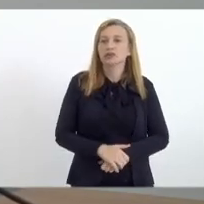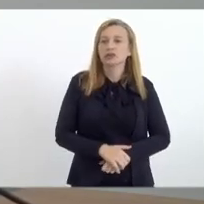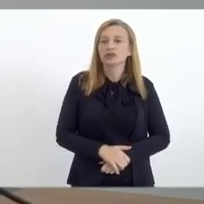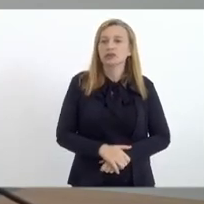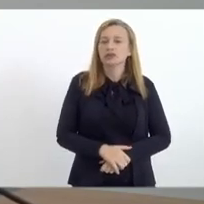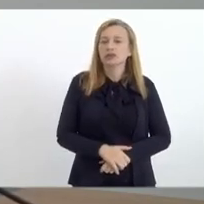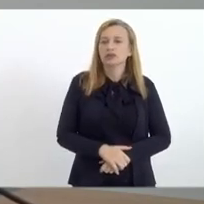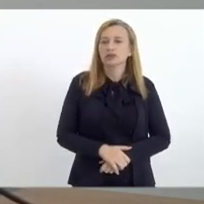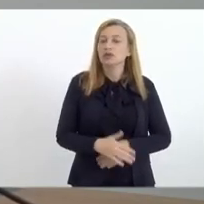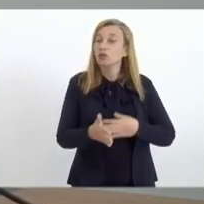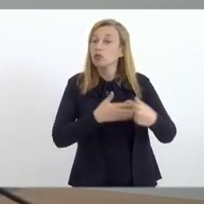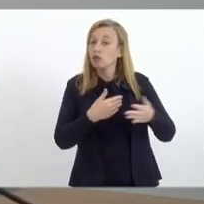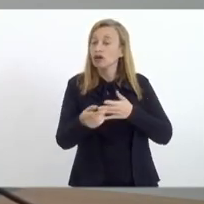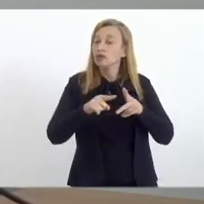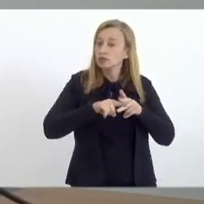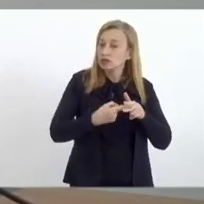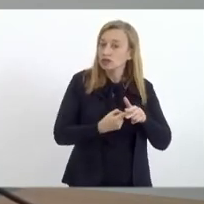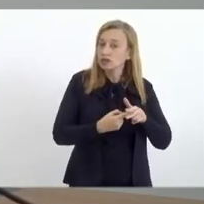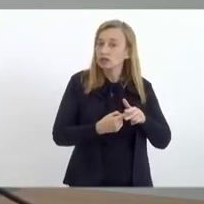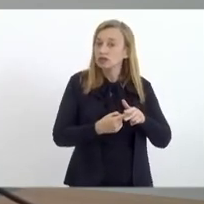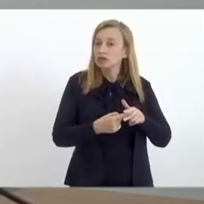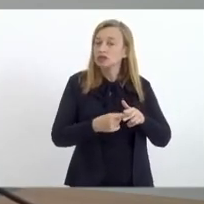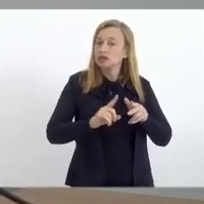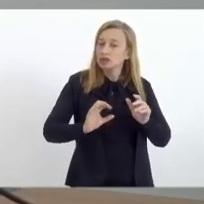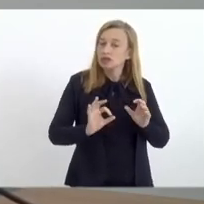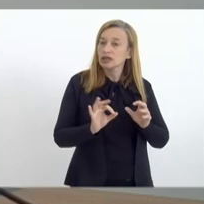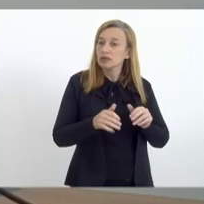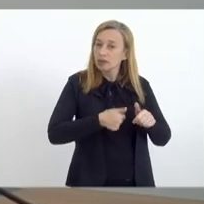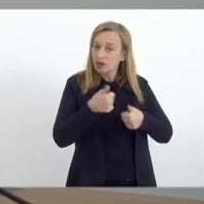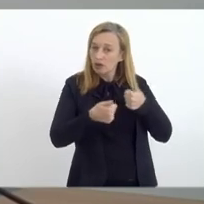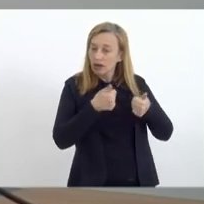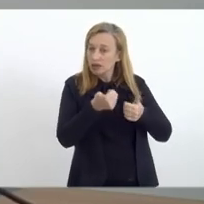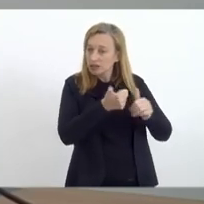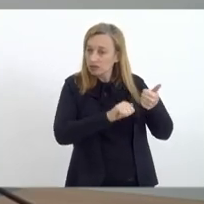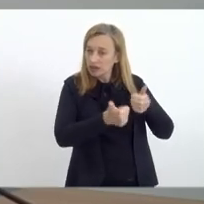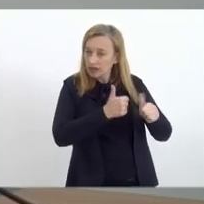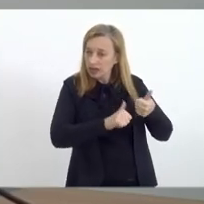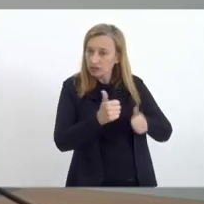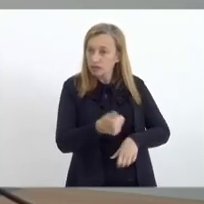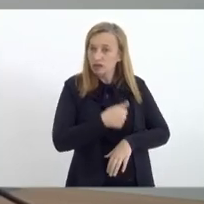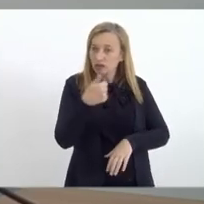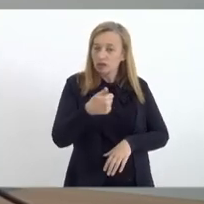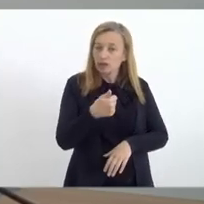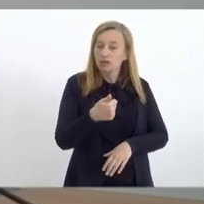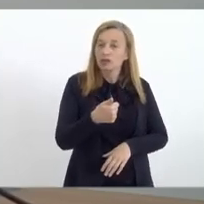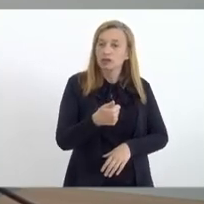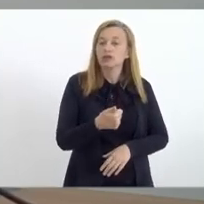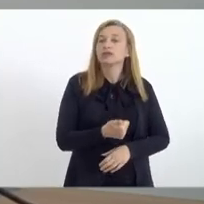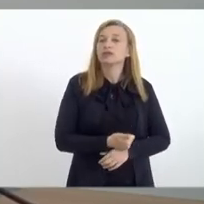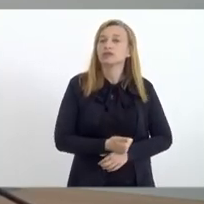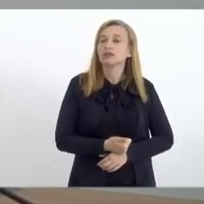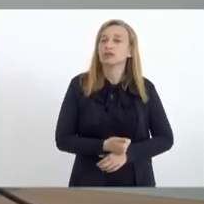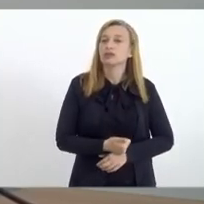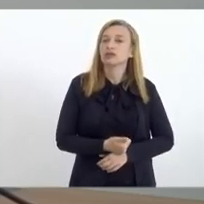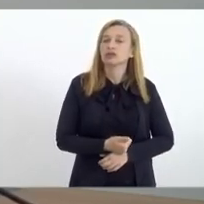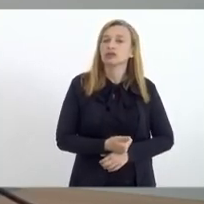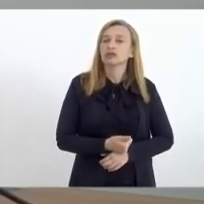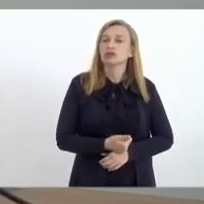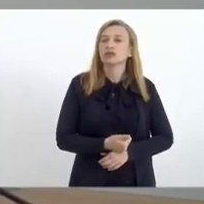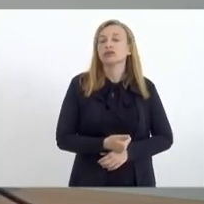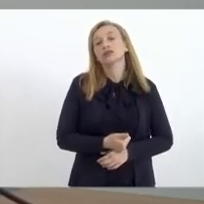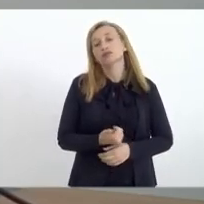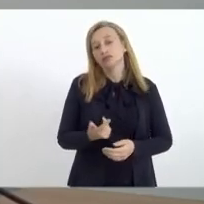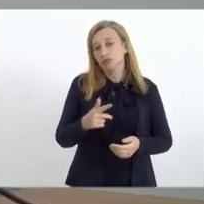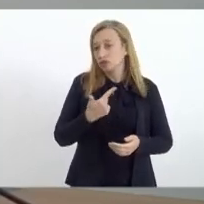para qualquer alteração, de fato, isso ser costurado, para que não haja... Aí sim eu vim aqui ter que dizer que há algum